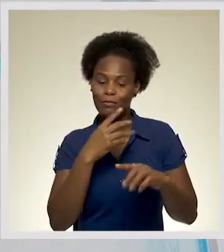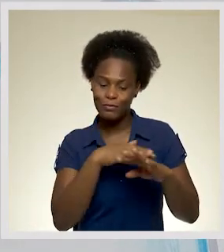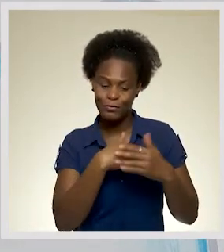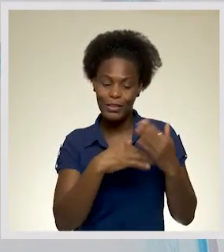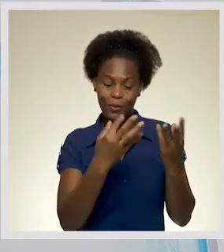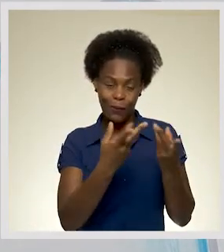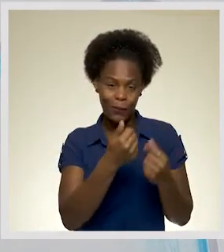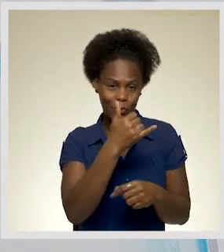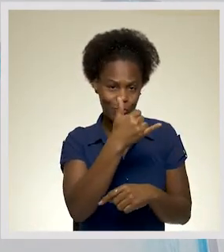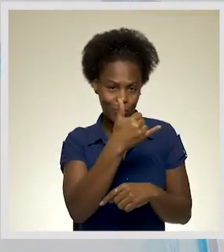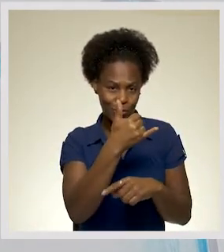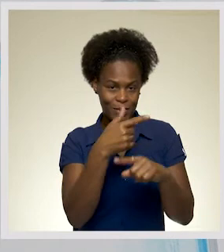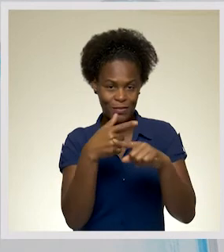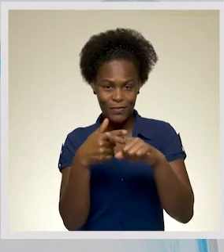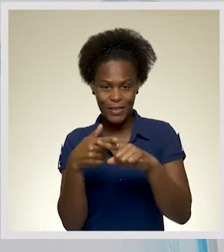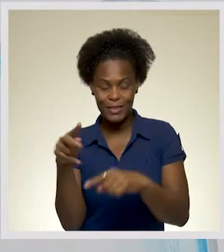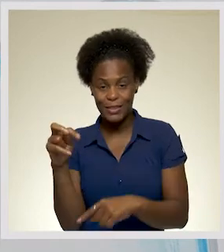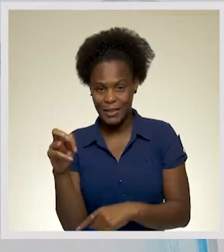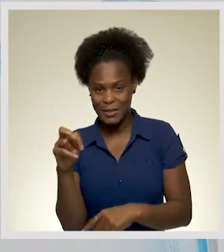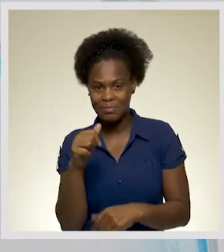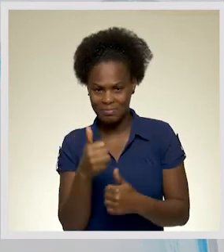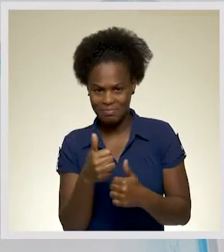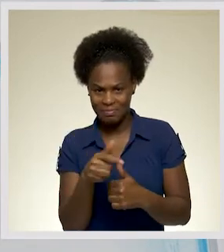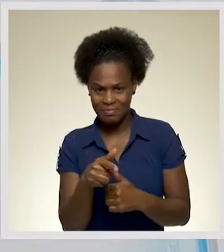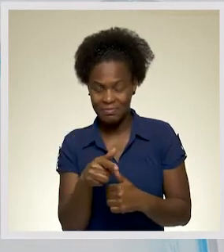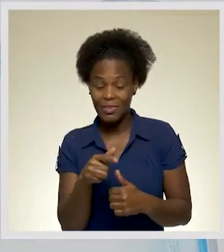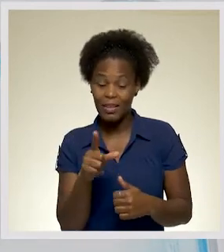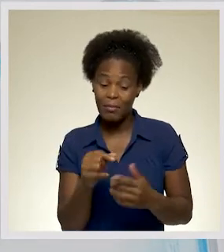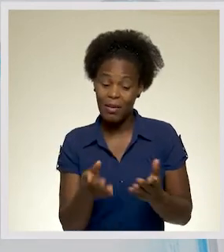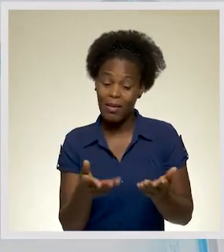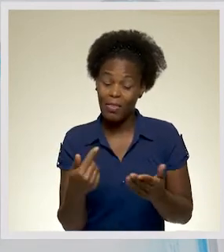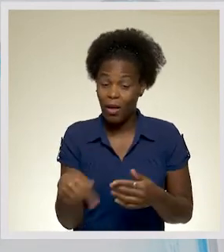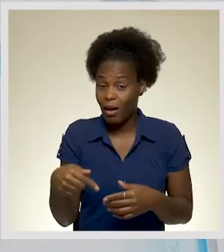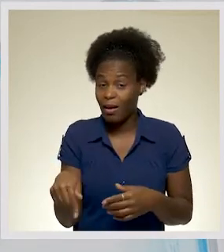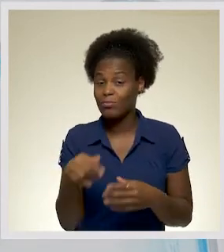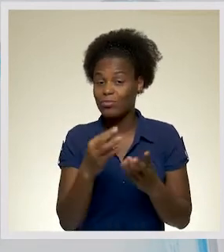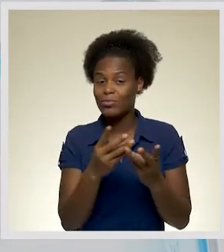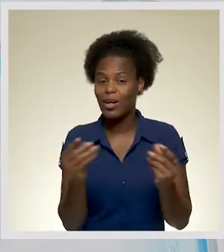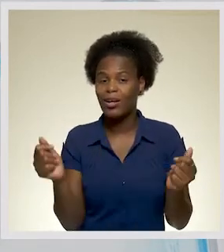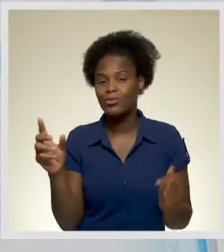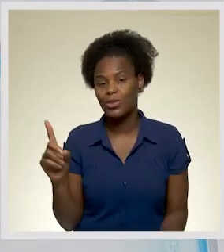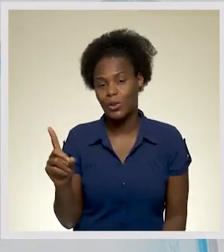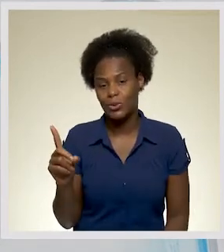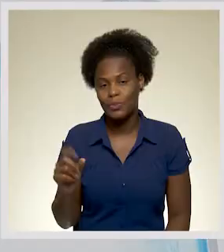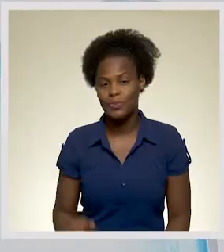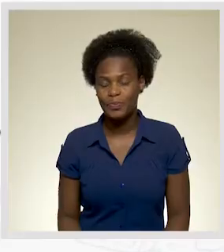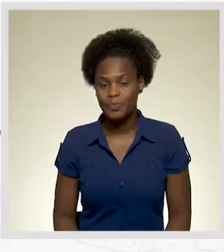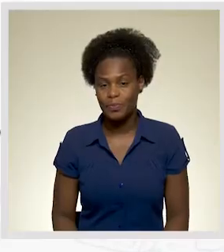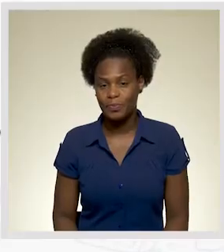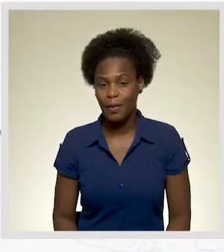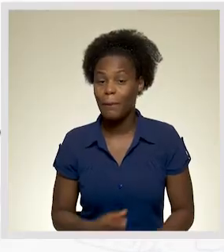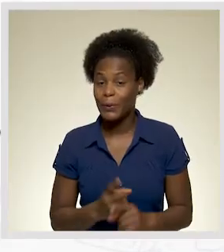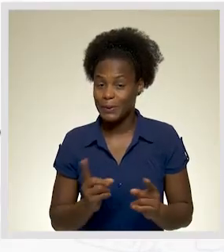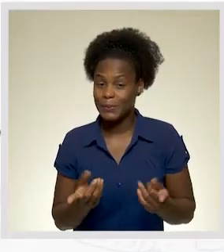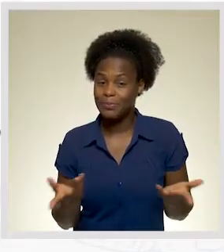vezes 3, não é neste caso? E vamos ter o resultado 6. É por isso, não